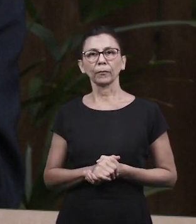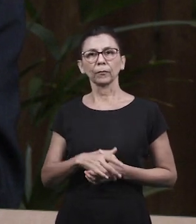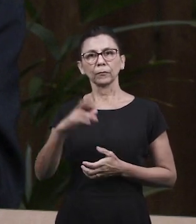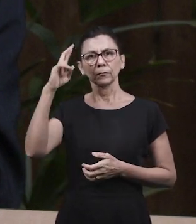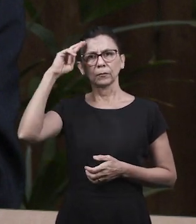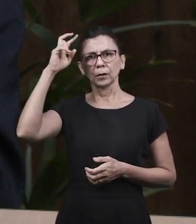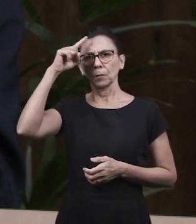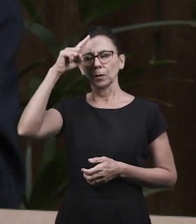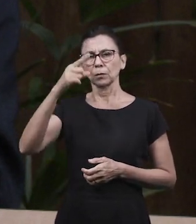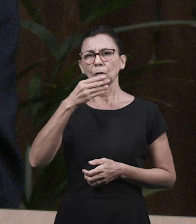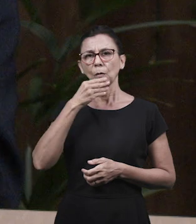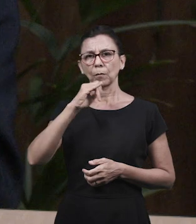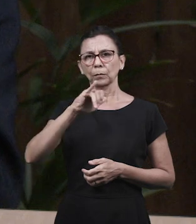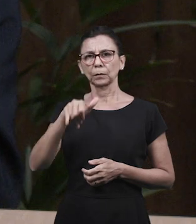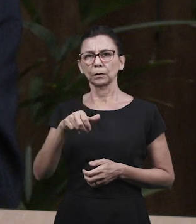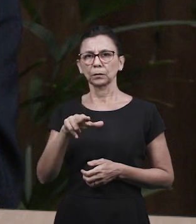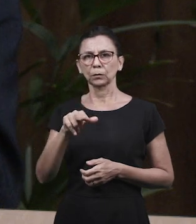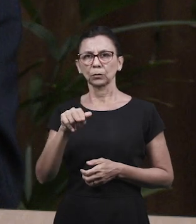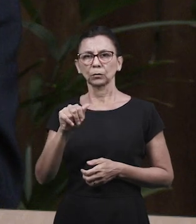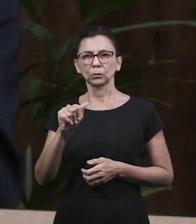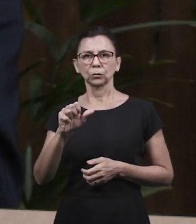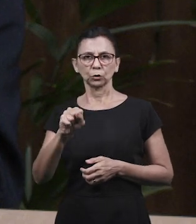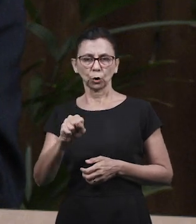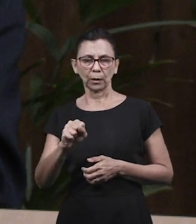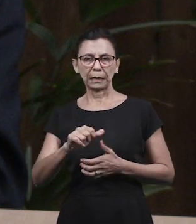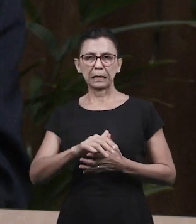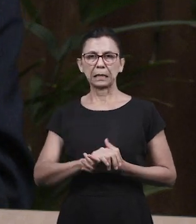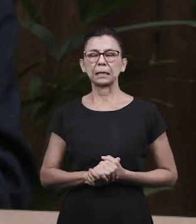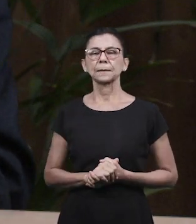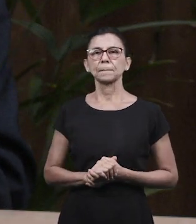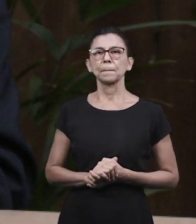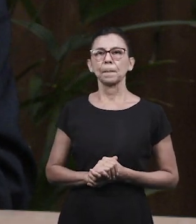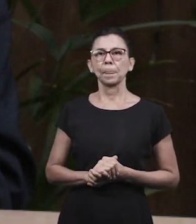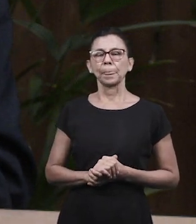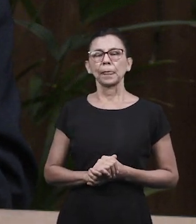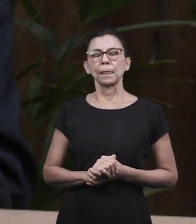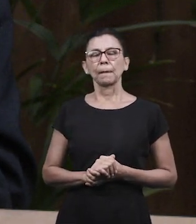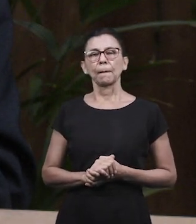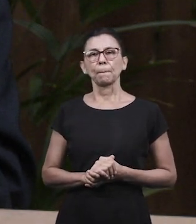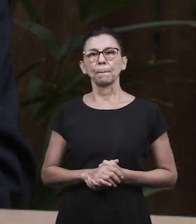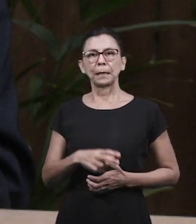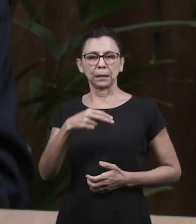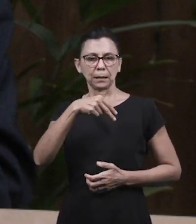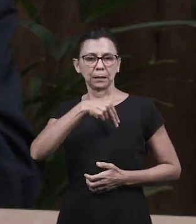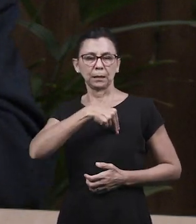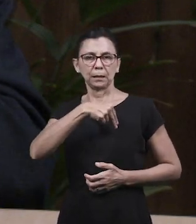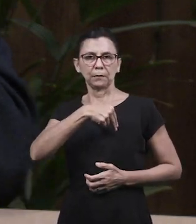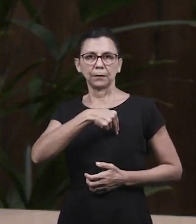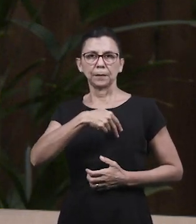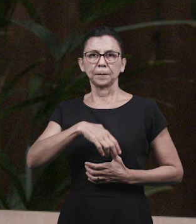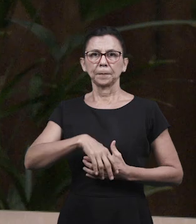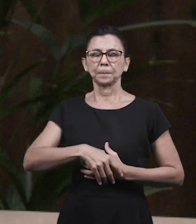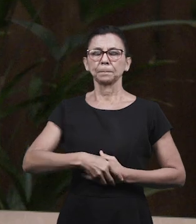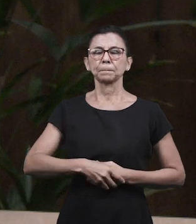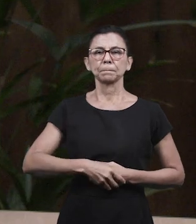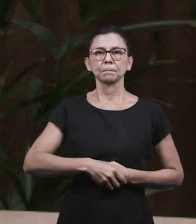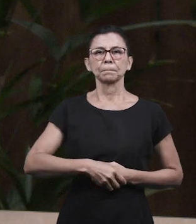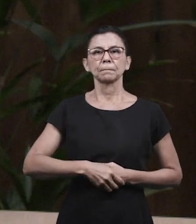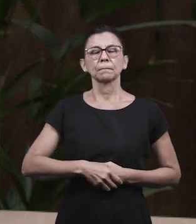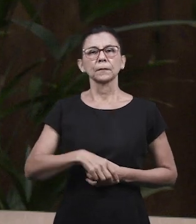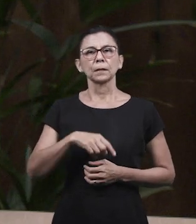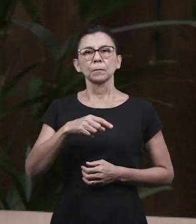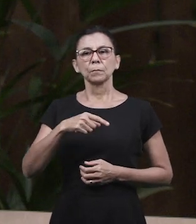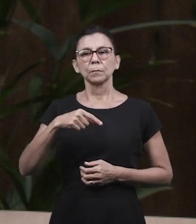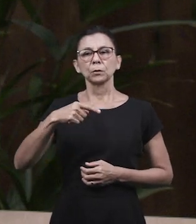mandado Jonas para Nínive pregar contra Nínive, que eles estavam ali numa situação que